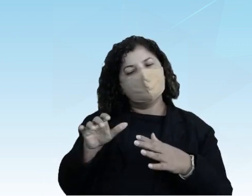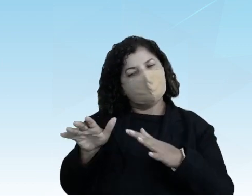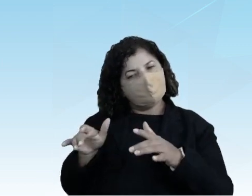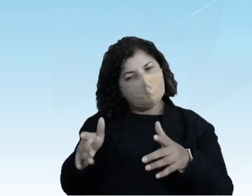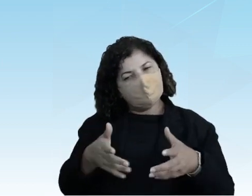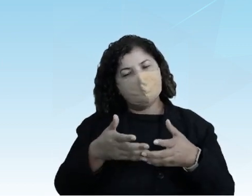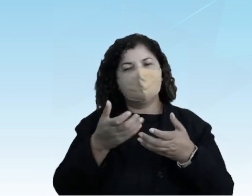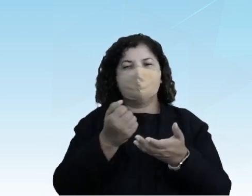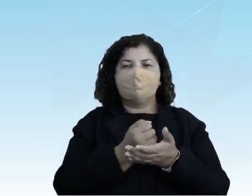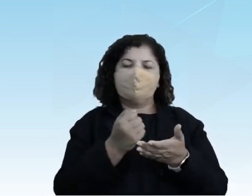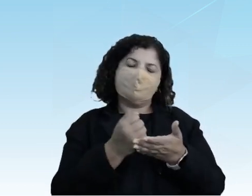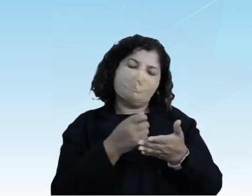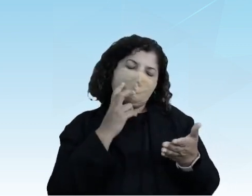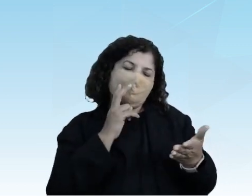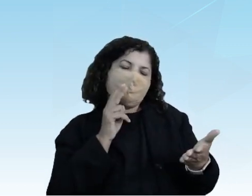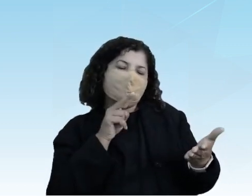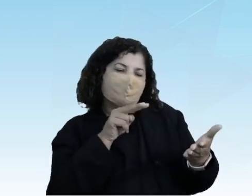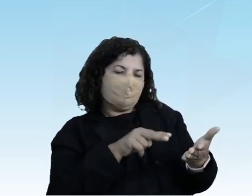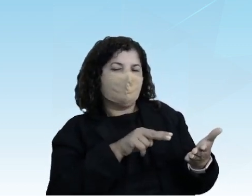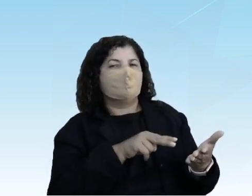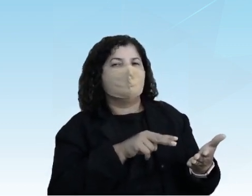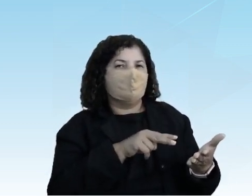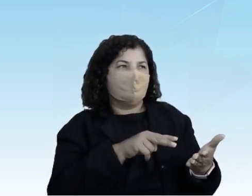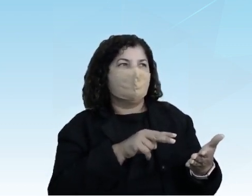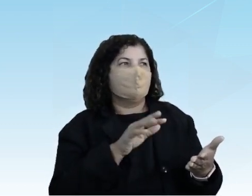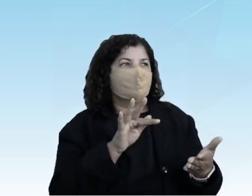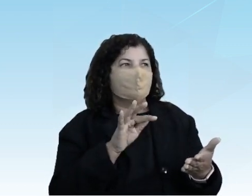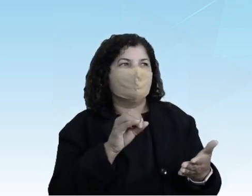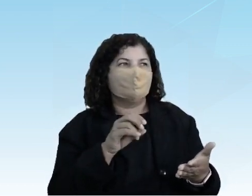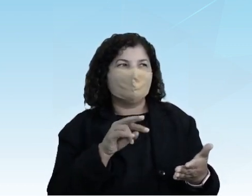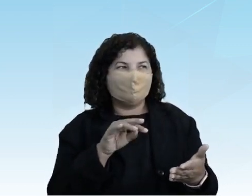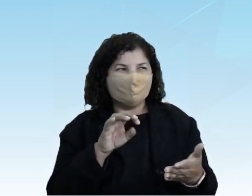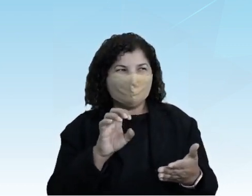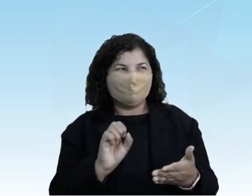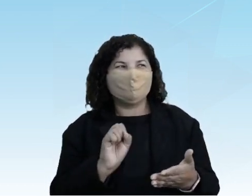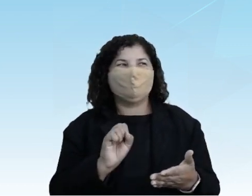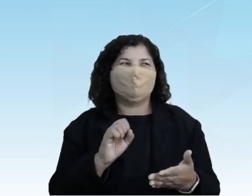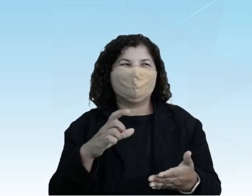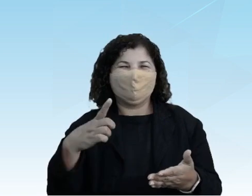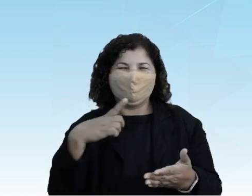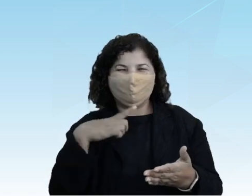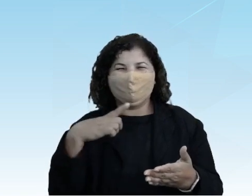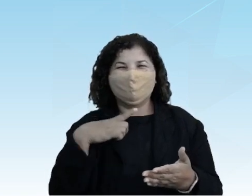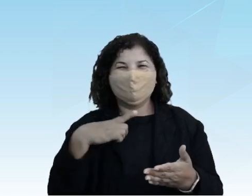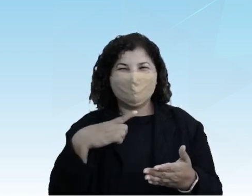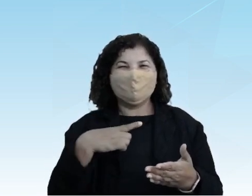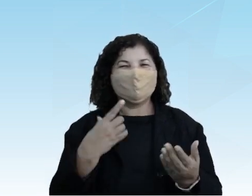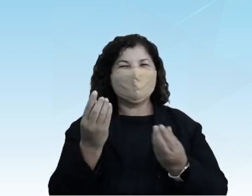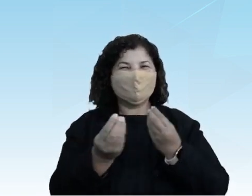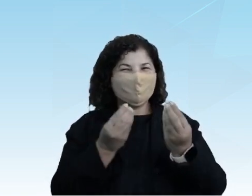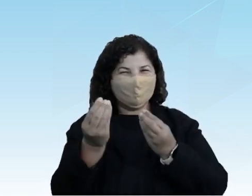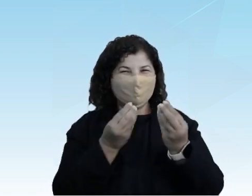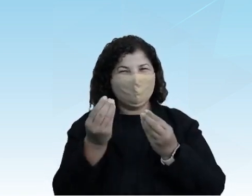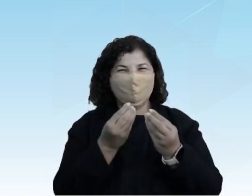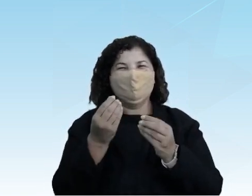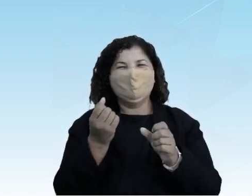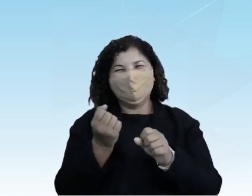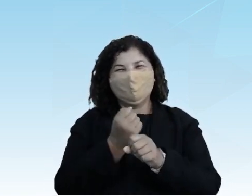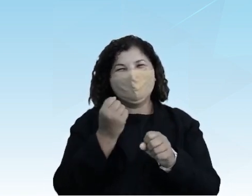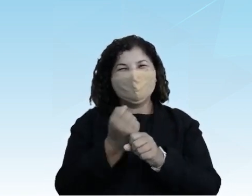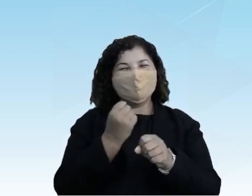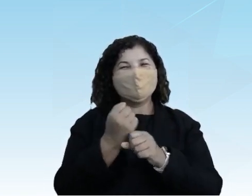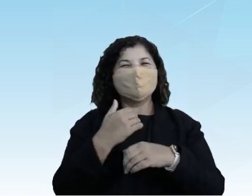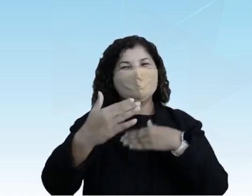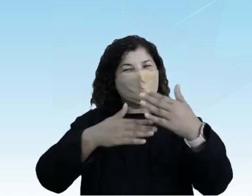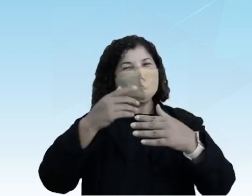documentos, né? Vamos nos basear de fontes para tentar, na realidade, reconstruir, ter uma ideia